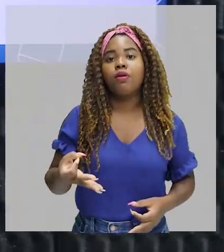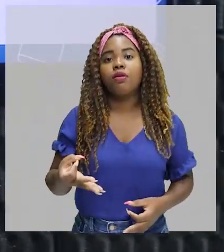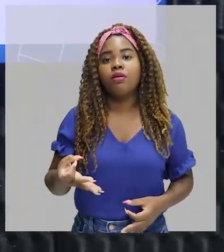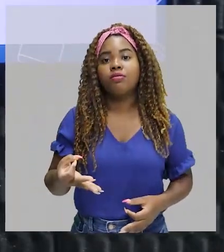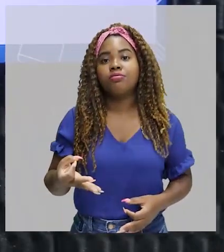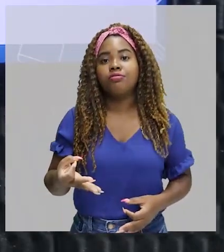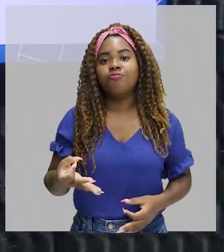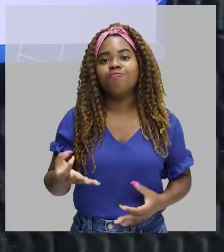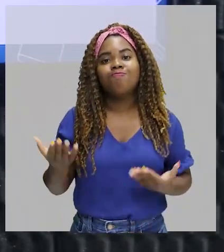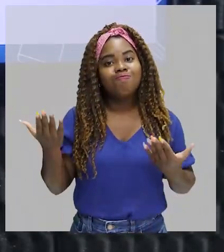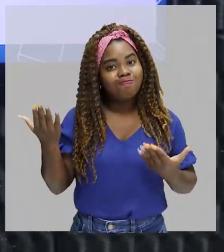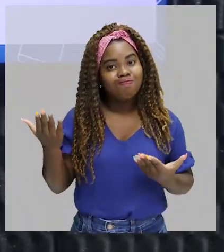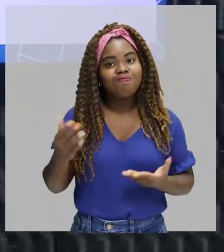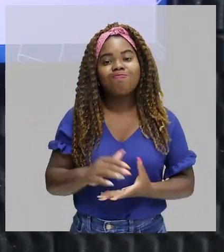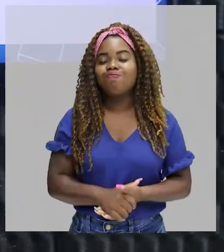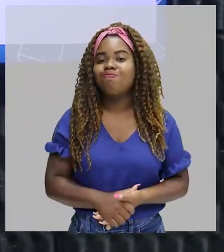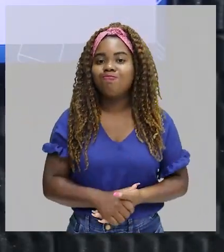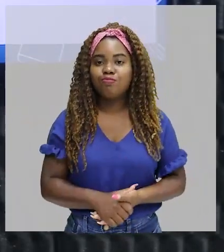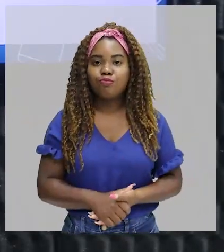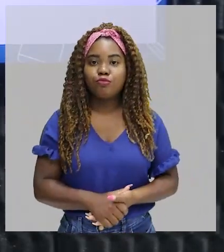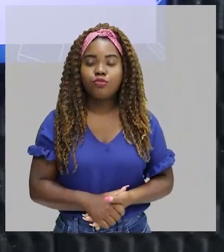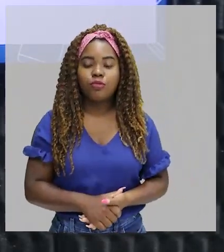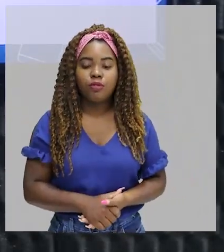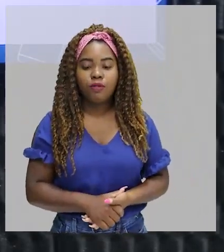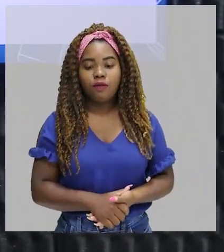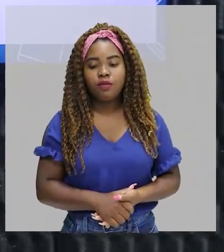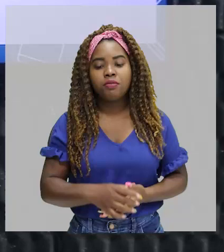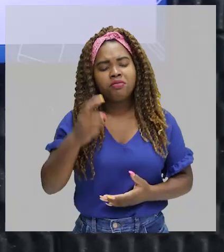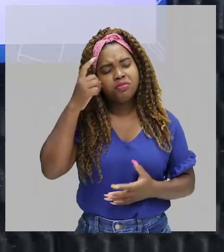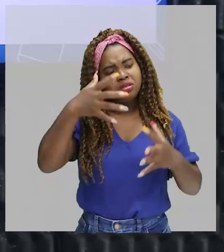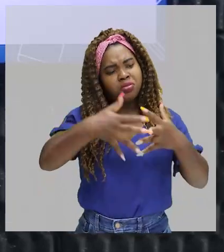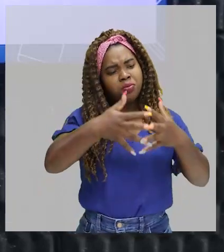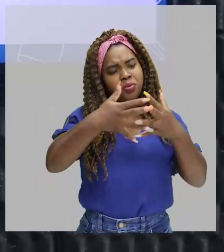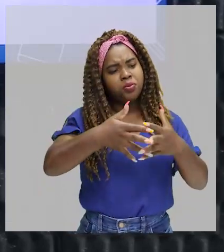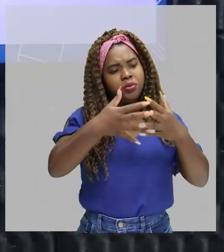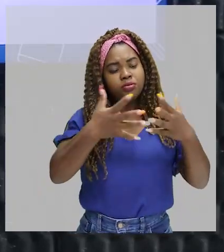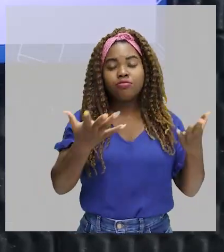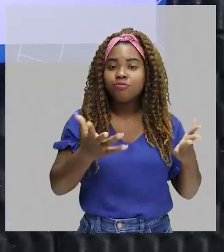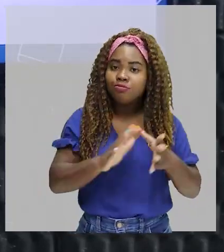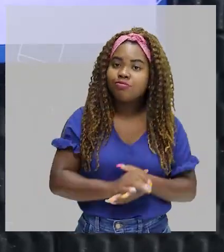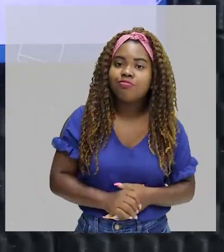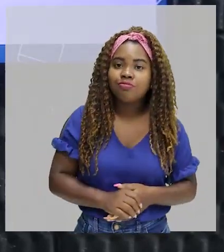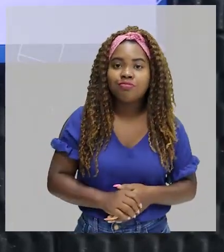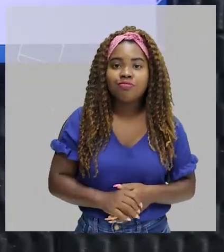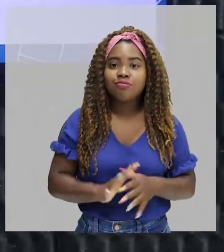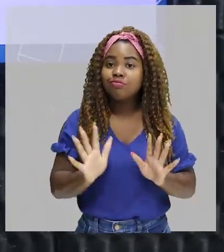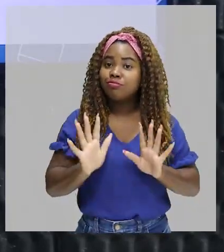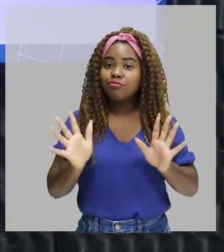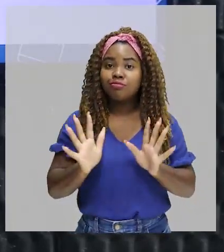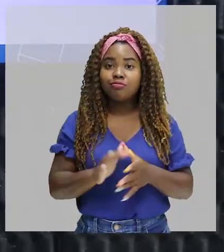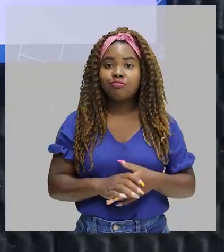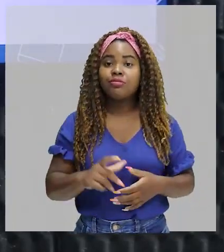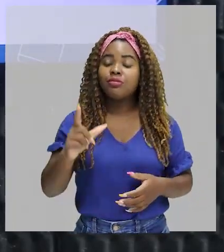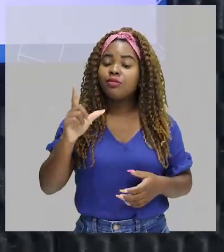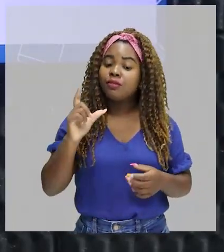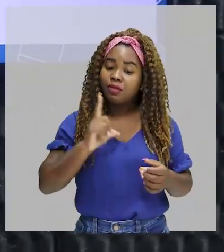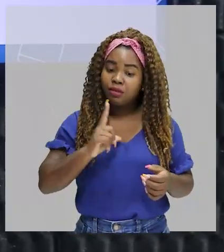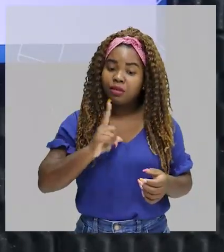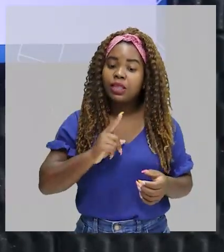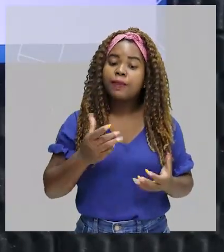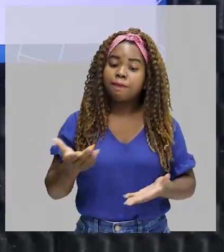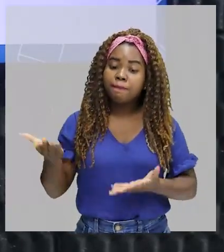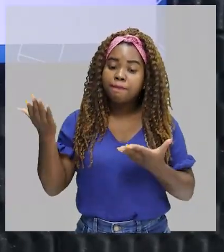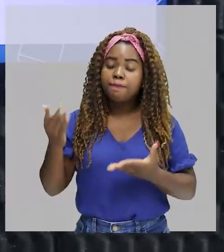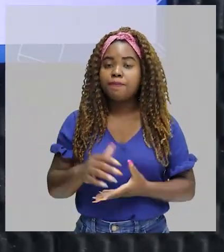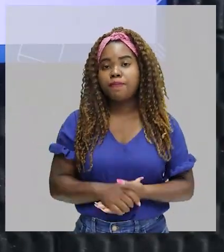exatamente como lá naquela que você achava que seria uma outra fórmula. Não, gente, a gente já faz isso